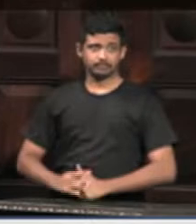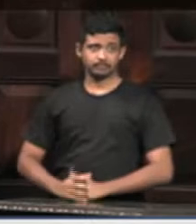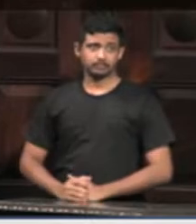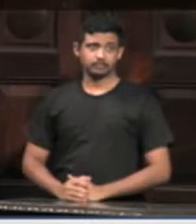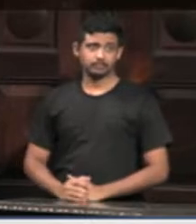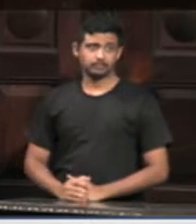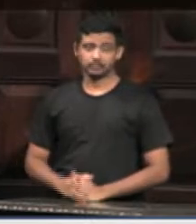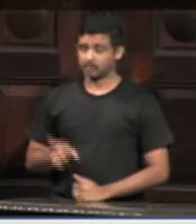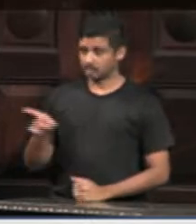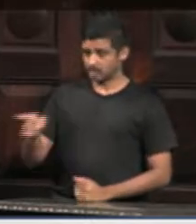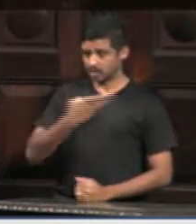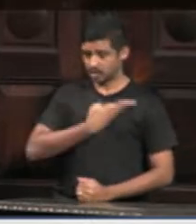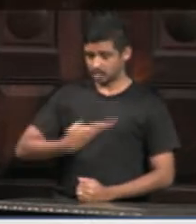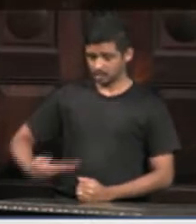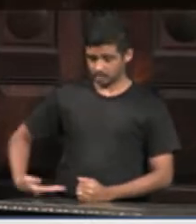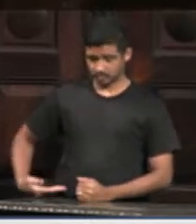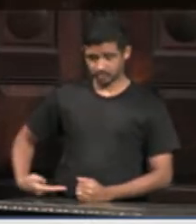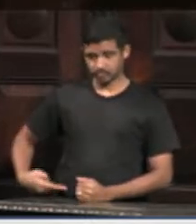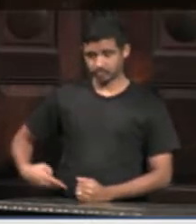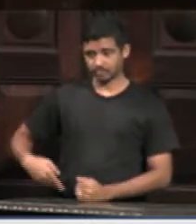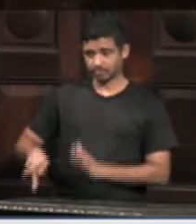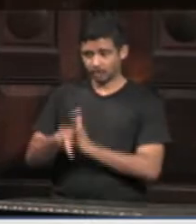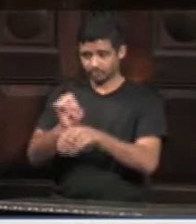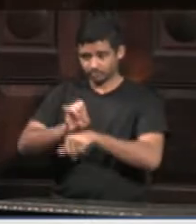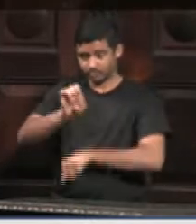que o governador do estado, pelo menos,